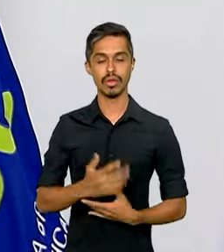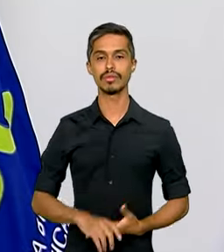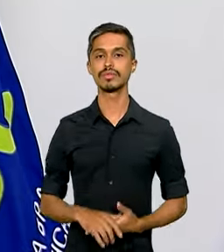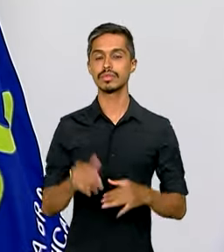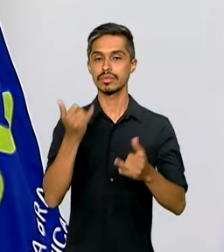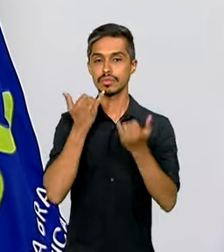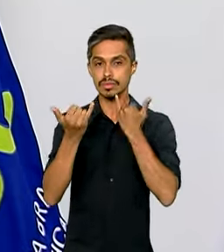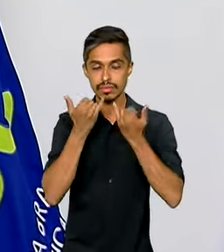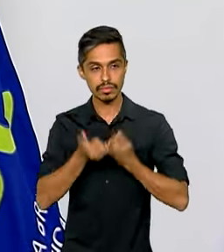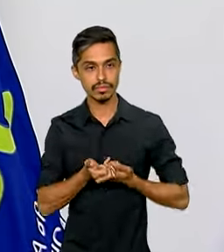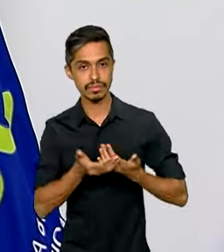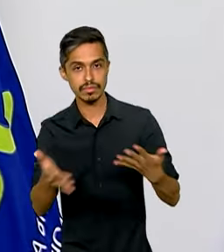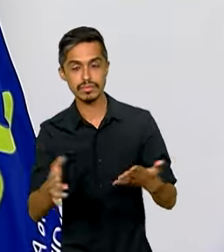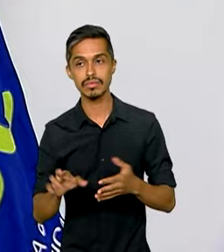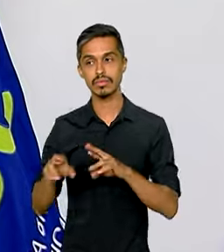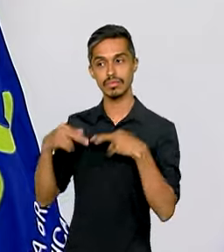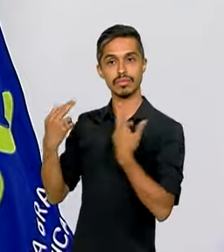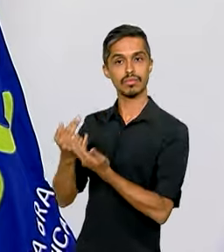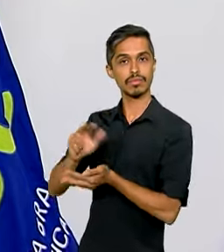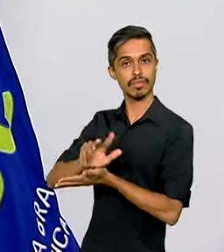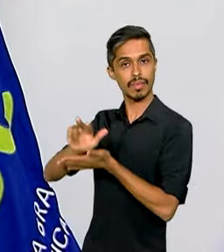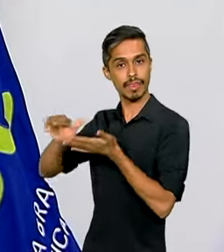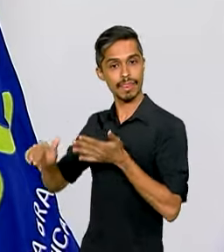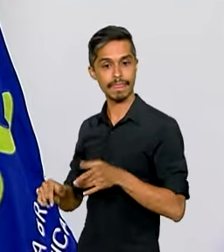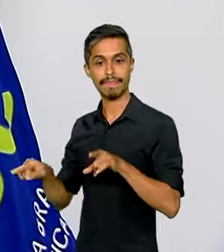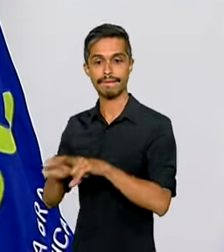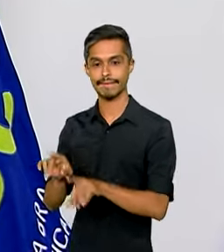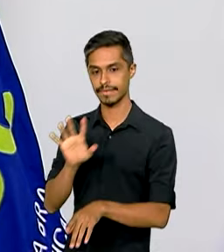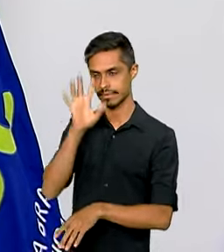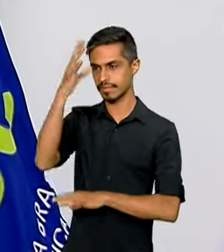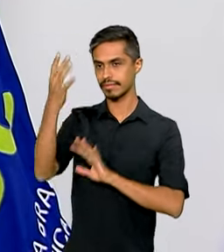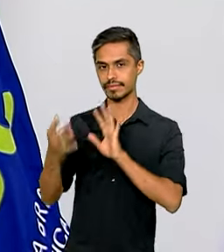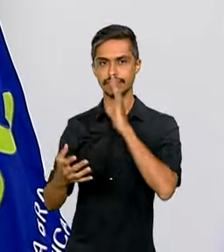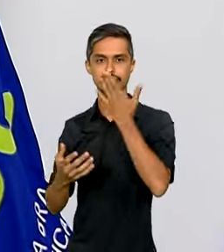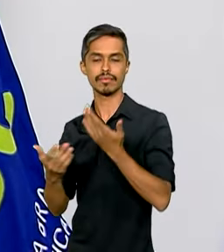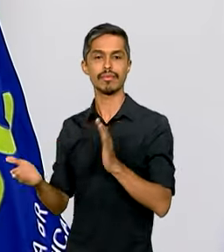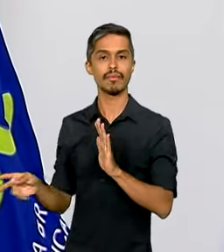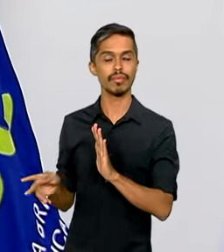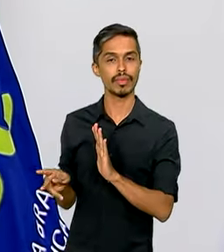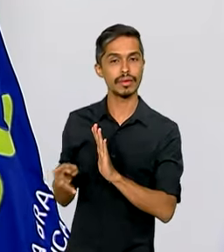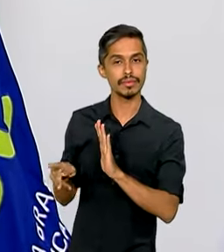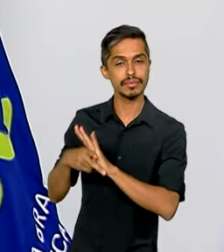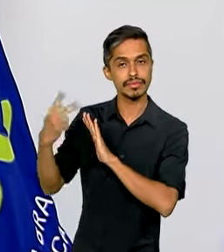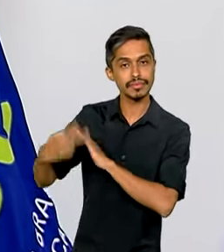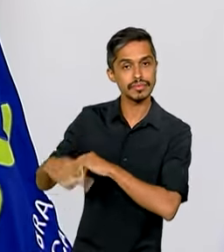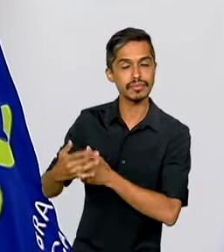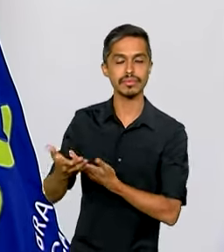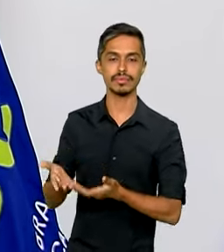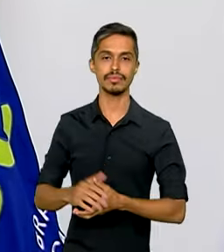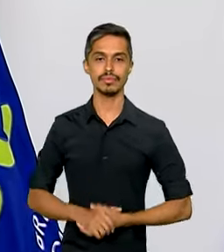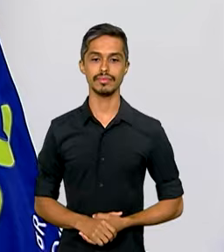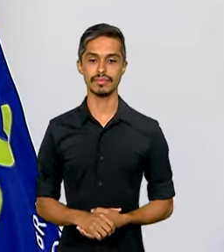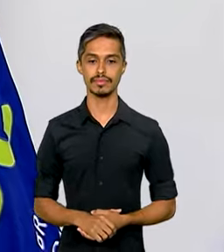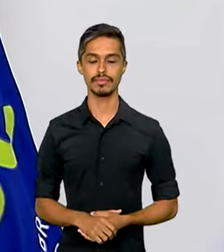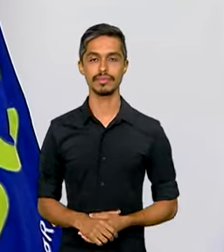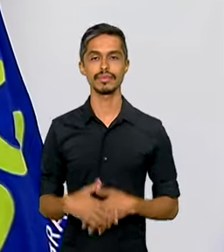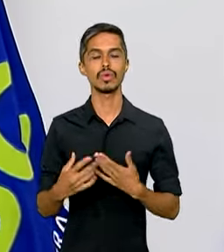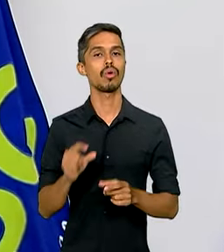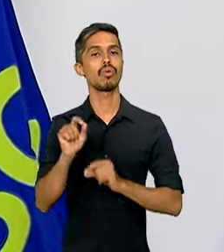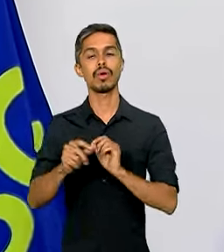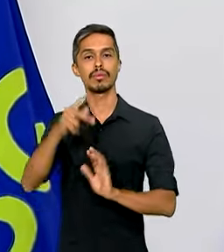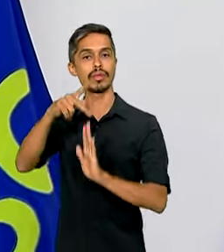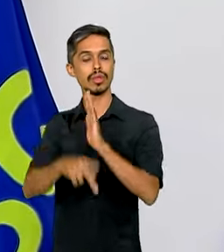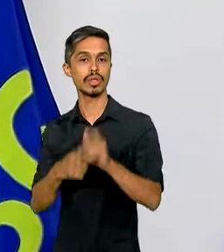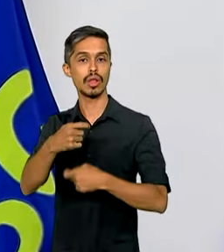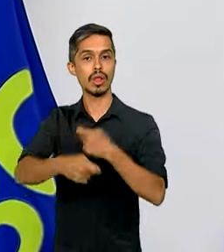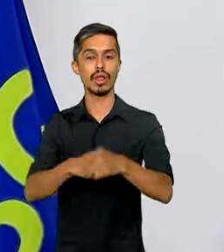informação das reuniões eh e das decisões que proveniente dessas reuniões Quais são os planos econômicos as